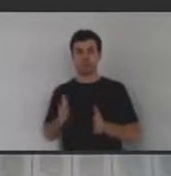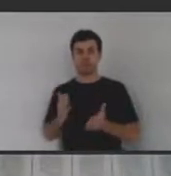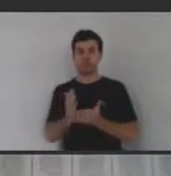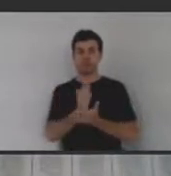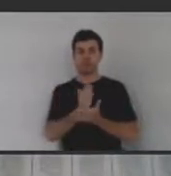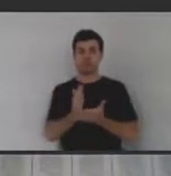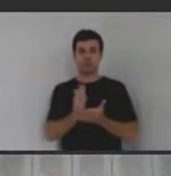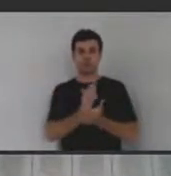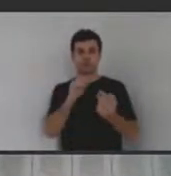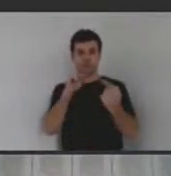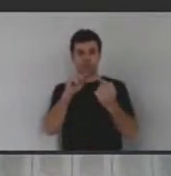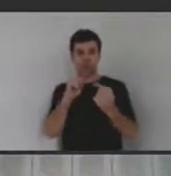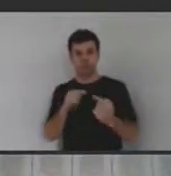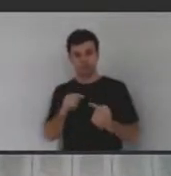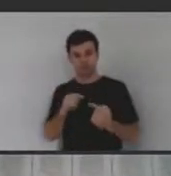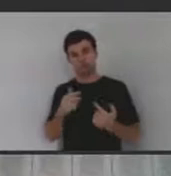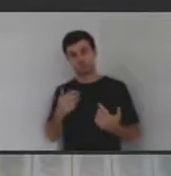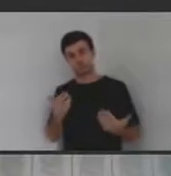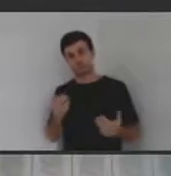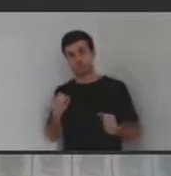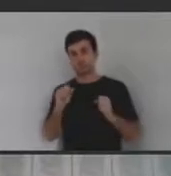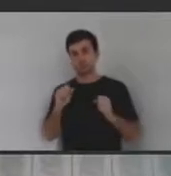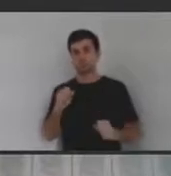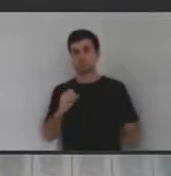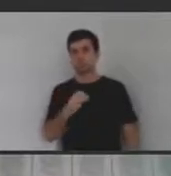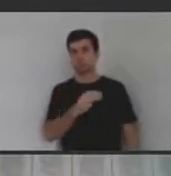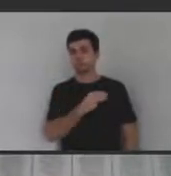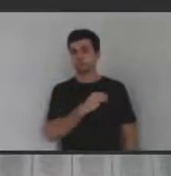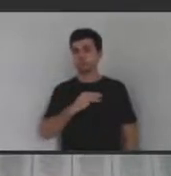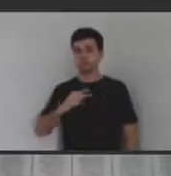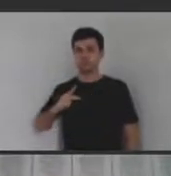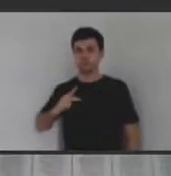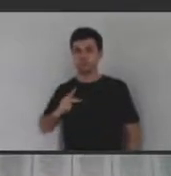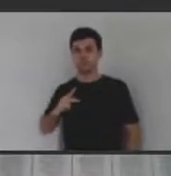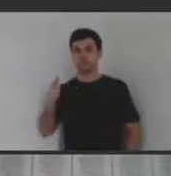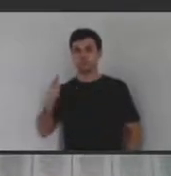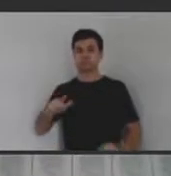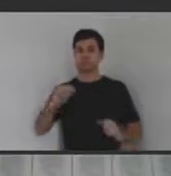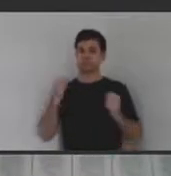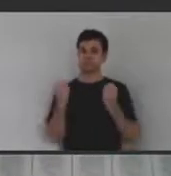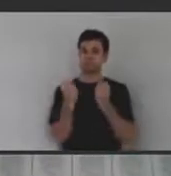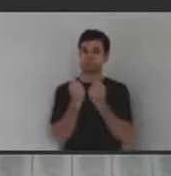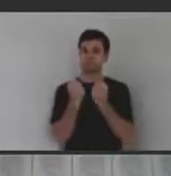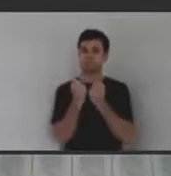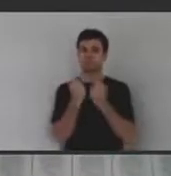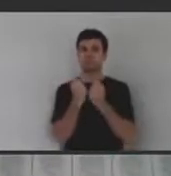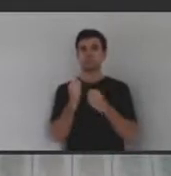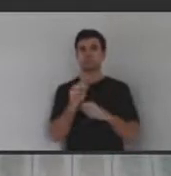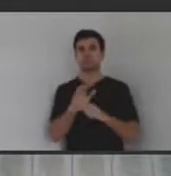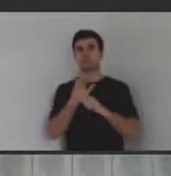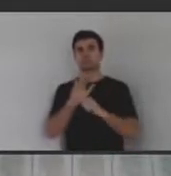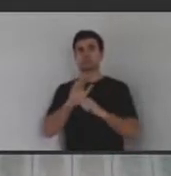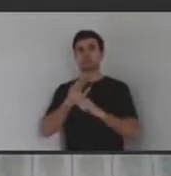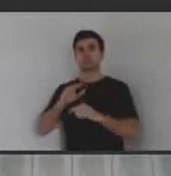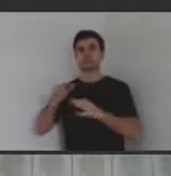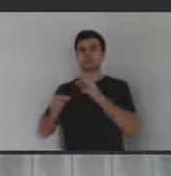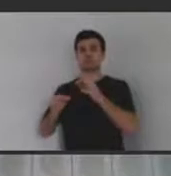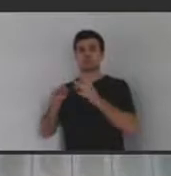referida portaria. Considerando que o Ministério Público, na defesa do regime democrático e da legitimidade do pleito eleitoral, pode e deve